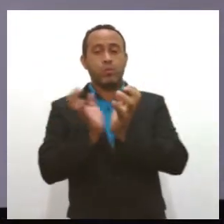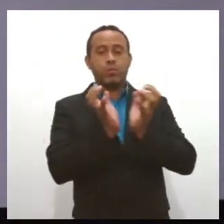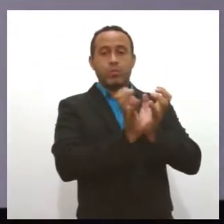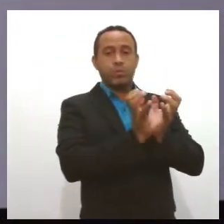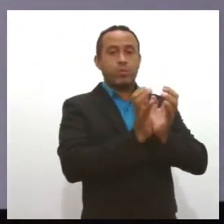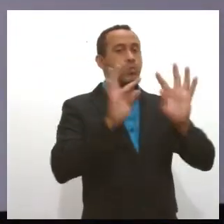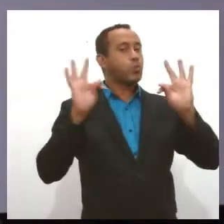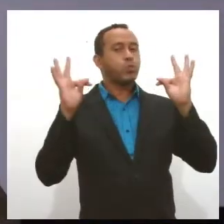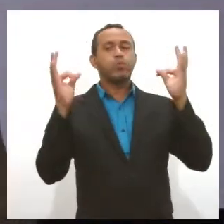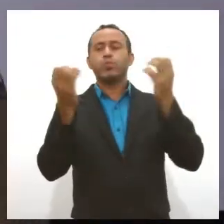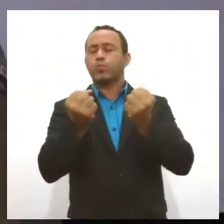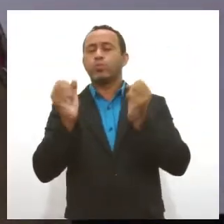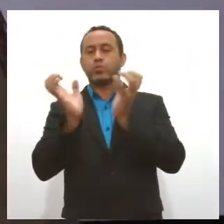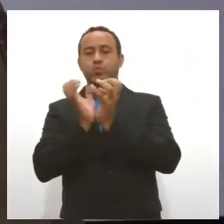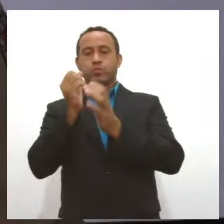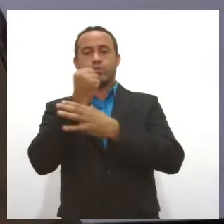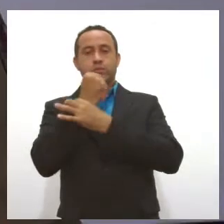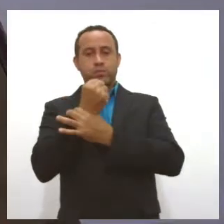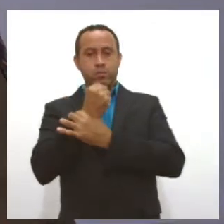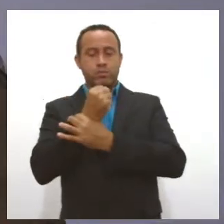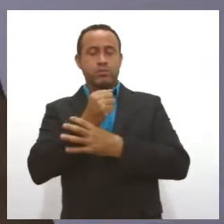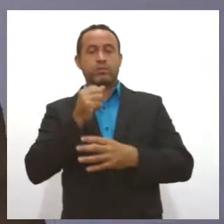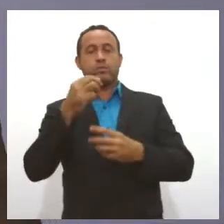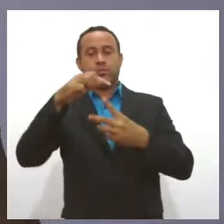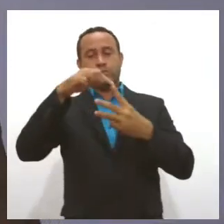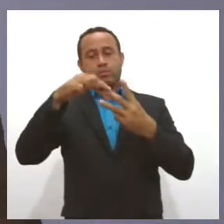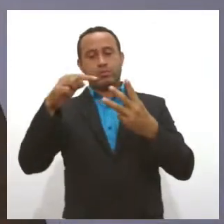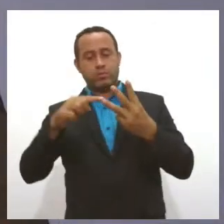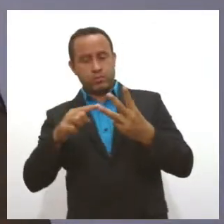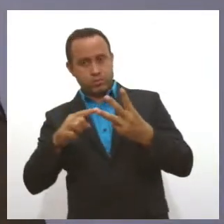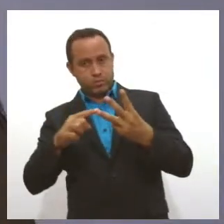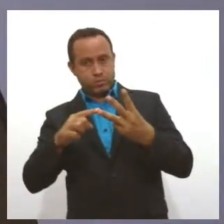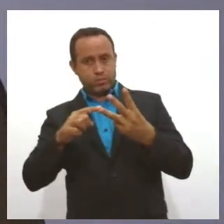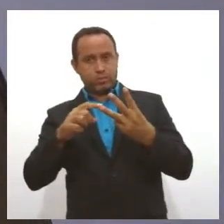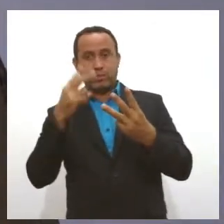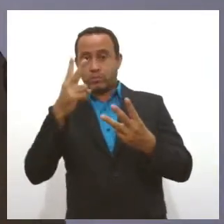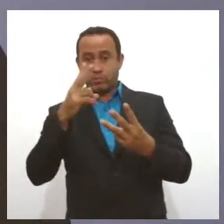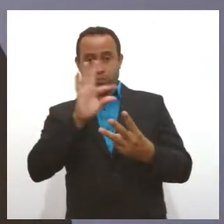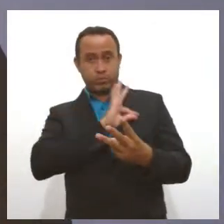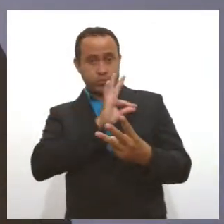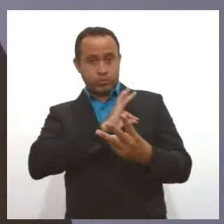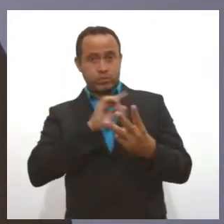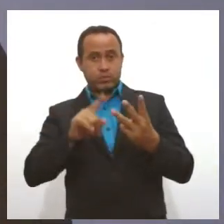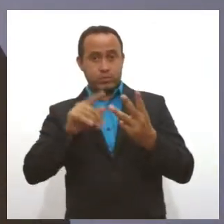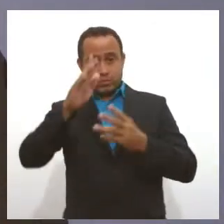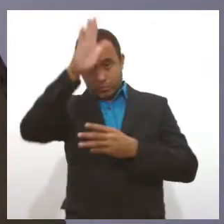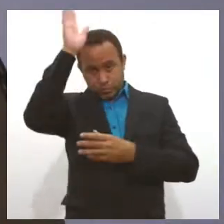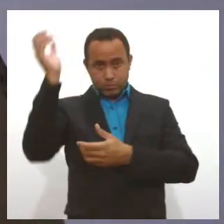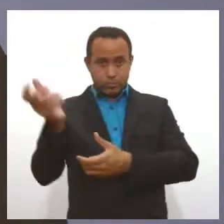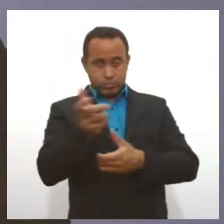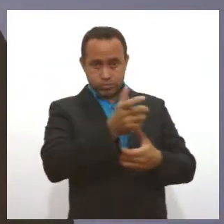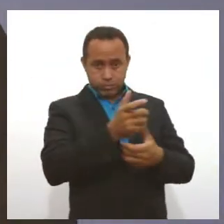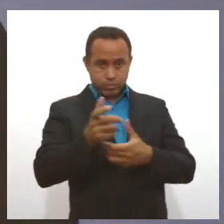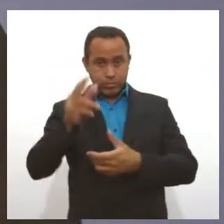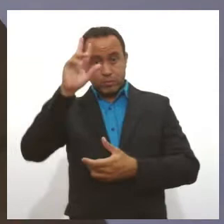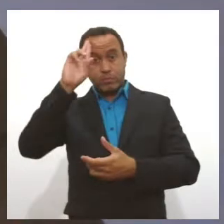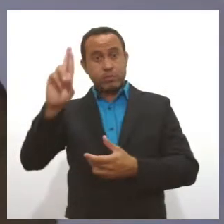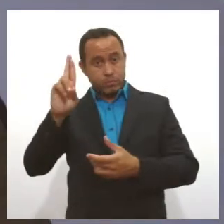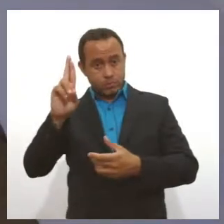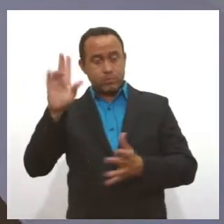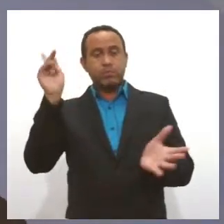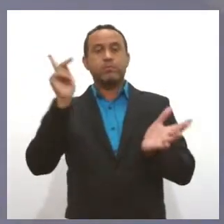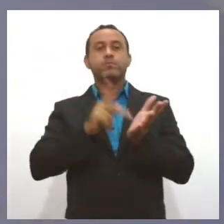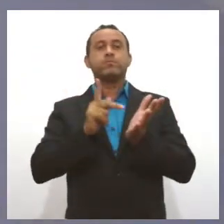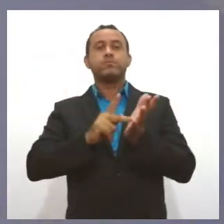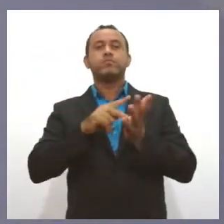de segurança, Polícia Militar, Polícia Civil e Corpo de Bombeiros. E como o comandante da polícia falou, realmente, para a